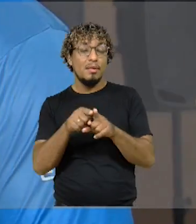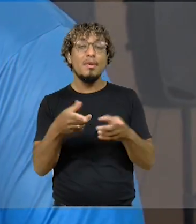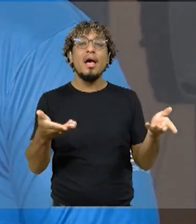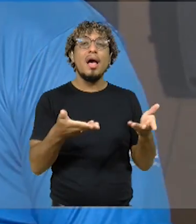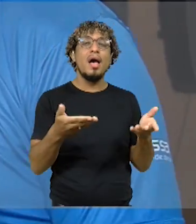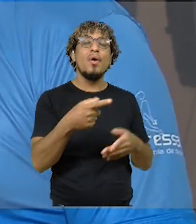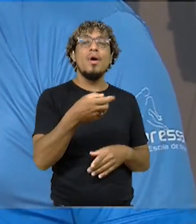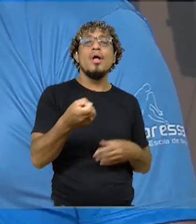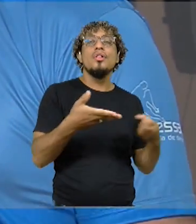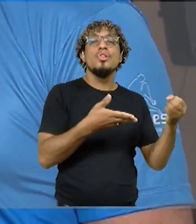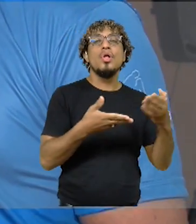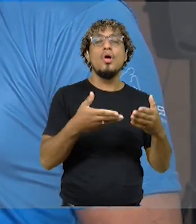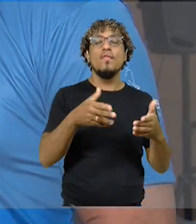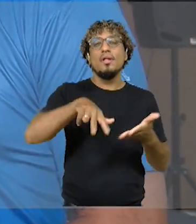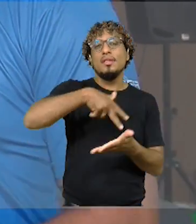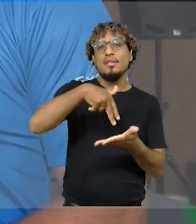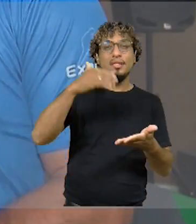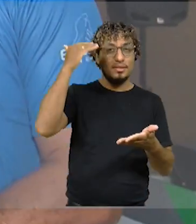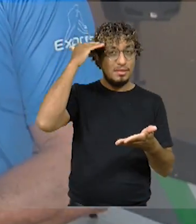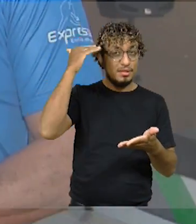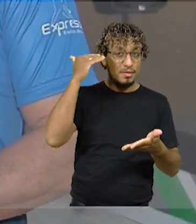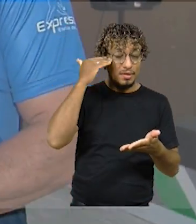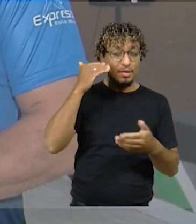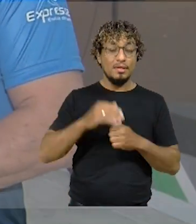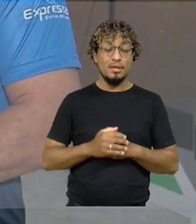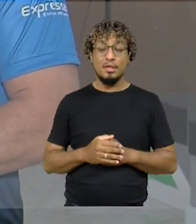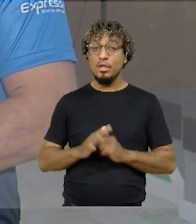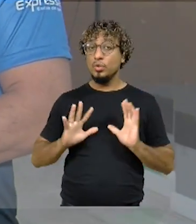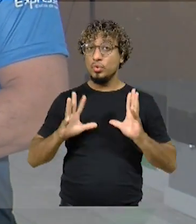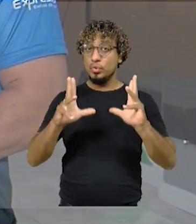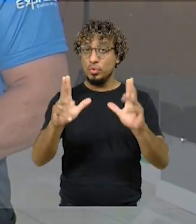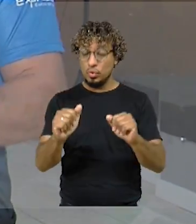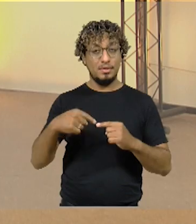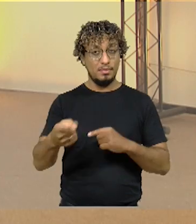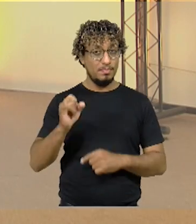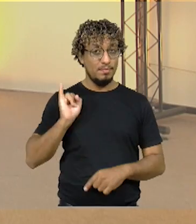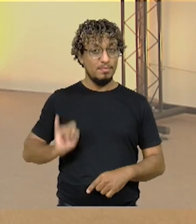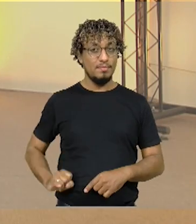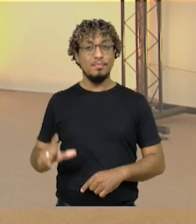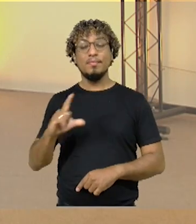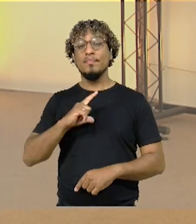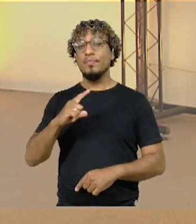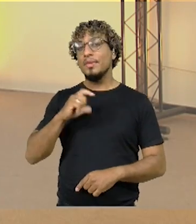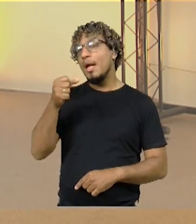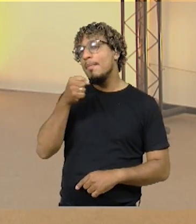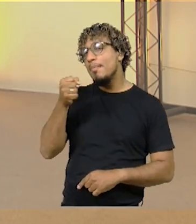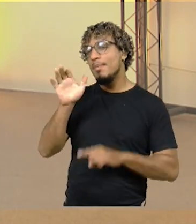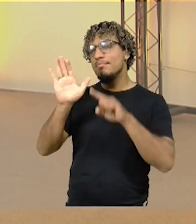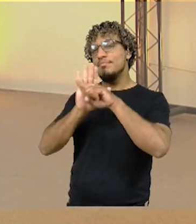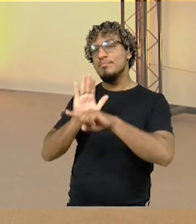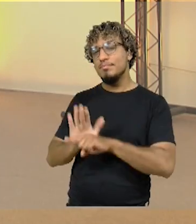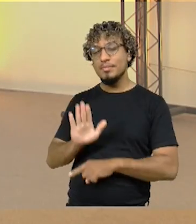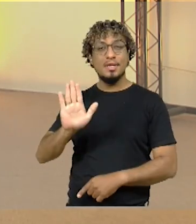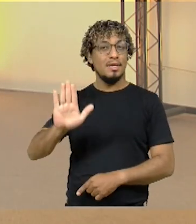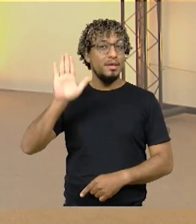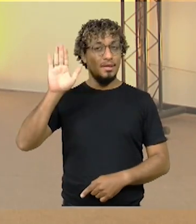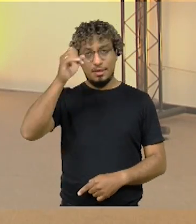JTV UFMA. O que esperar desse espetáculo? A gente espera muita emoção, muito encantamento, né? A gente está falando de um